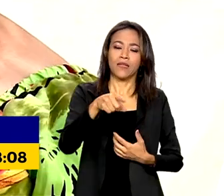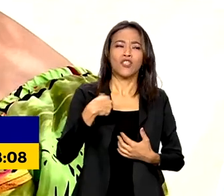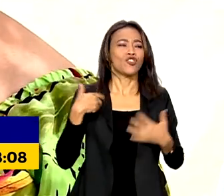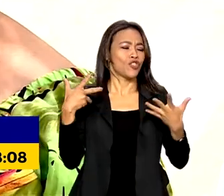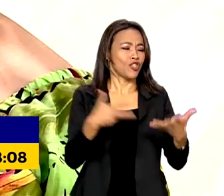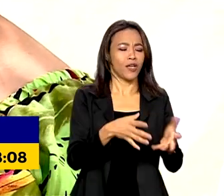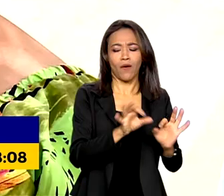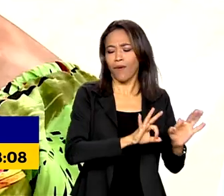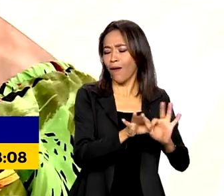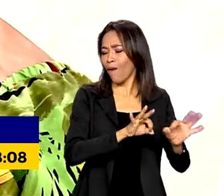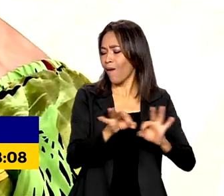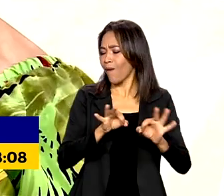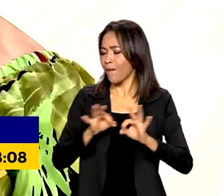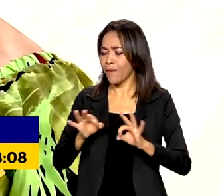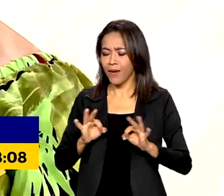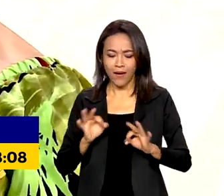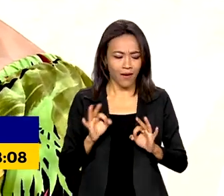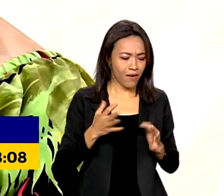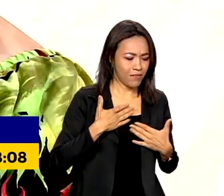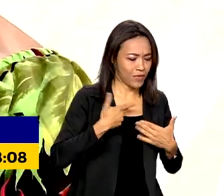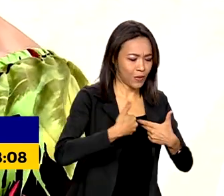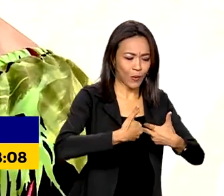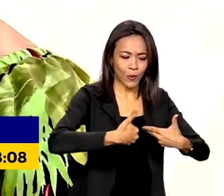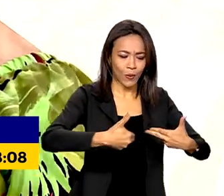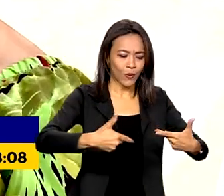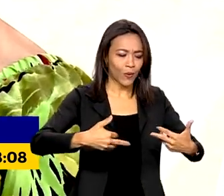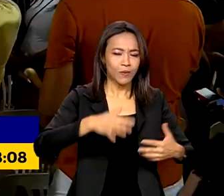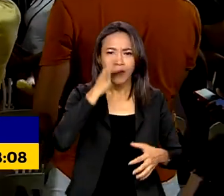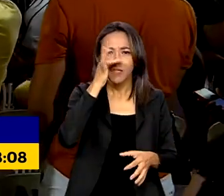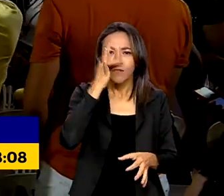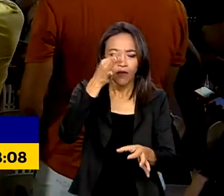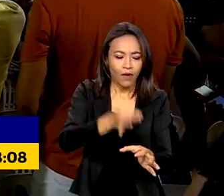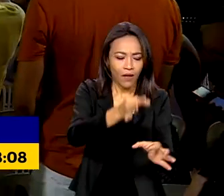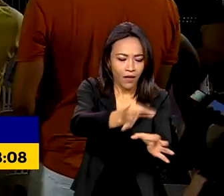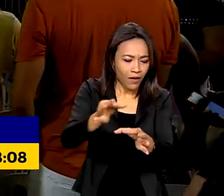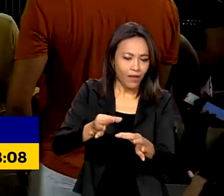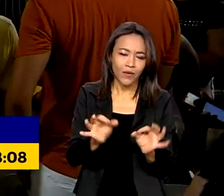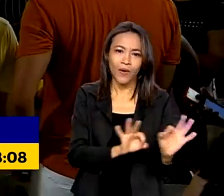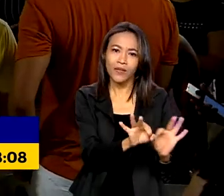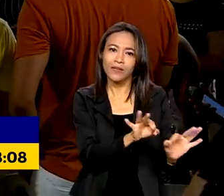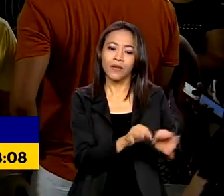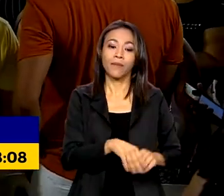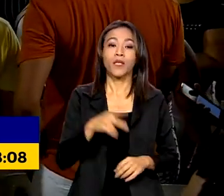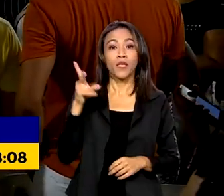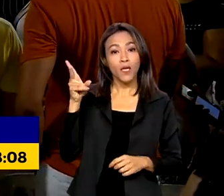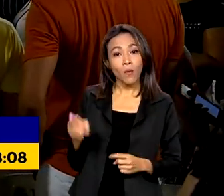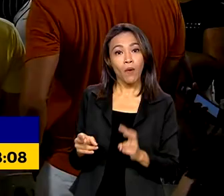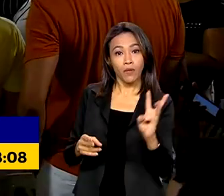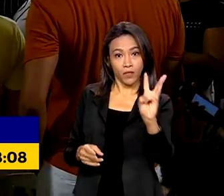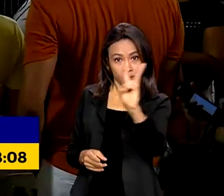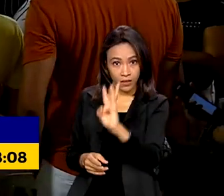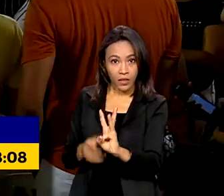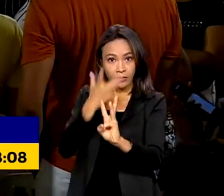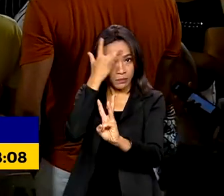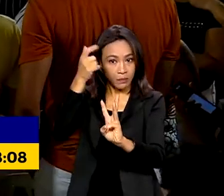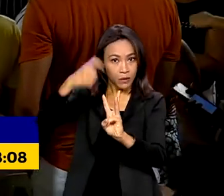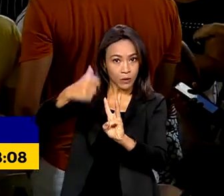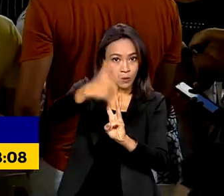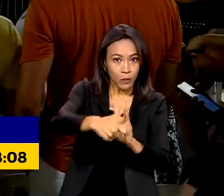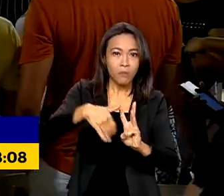arrumar todinho, organizar minhas coisas, minhas plantas. Assim como a Maria, o José e a Ana, mais de